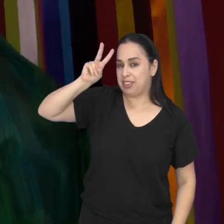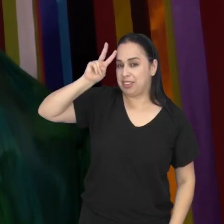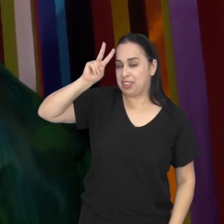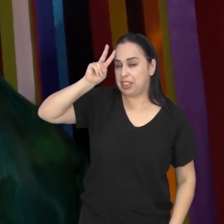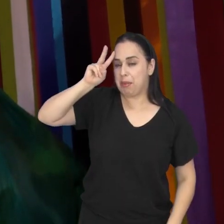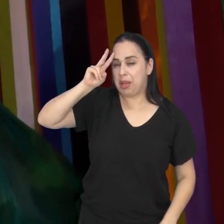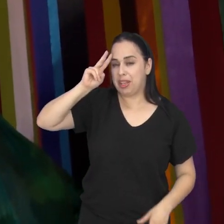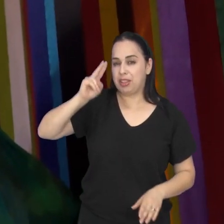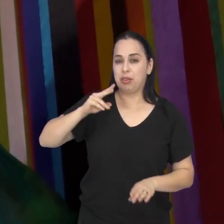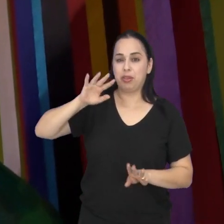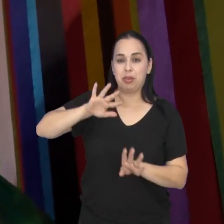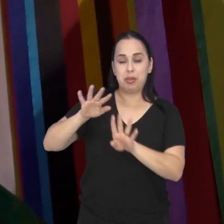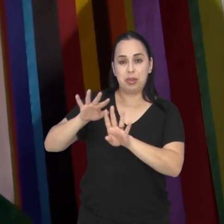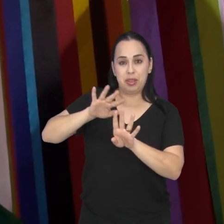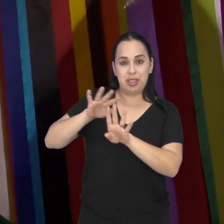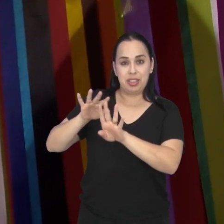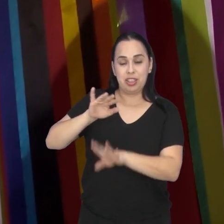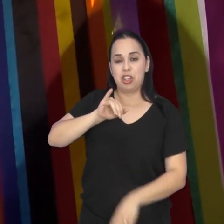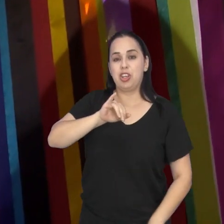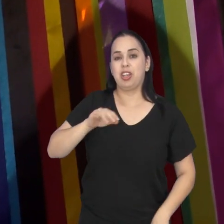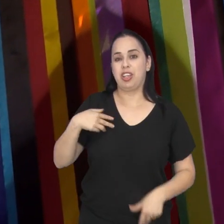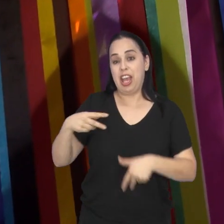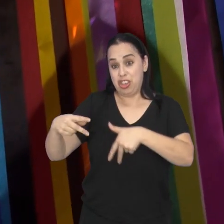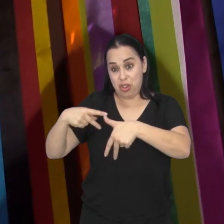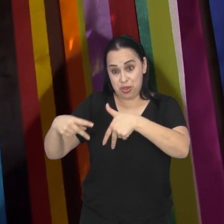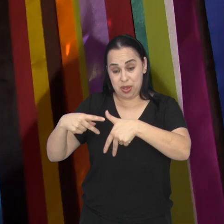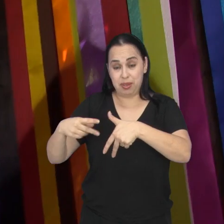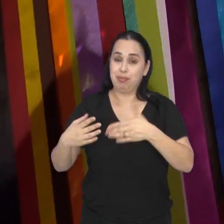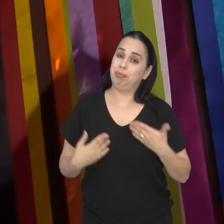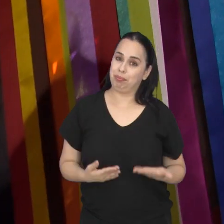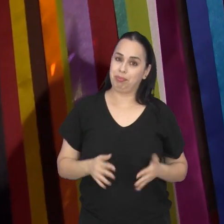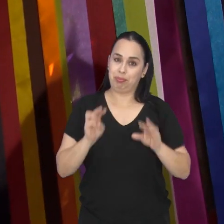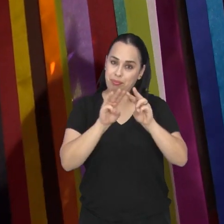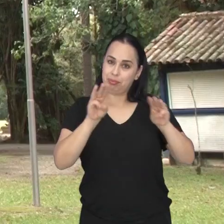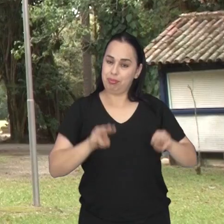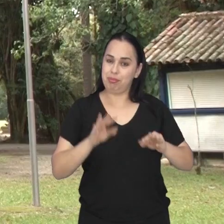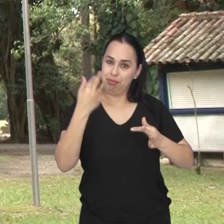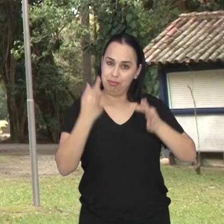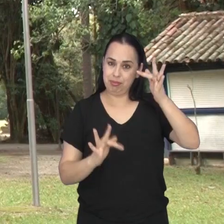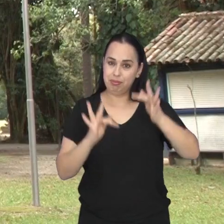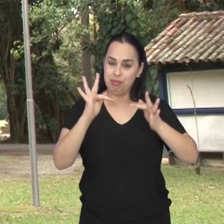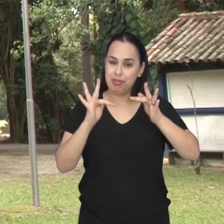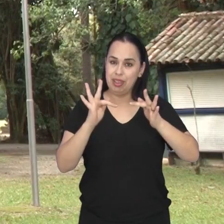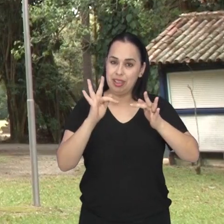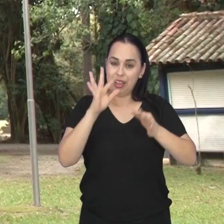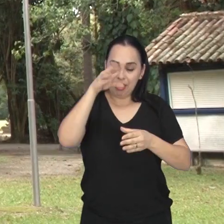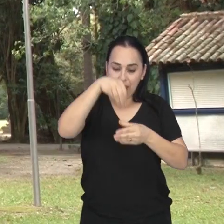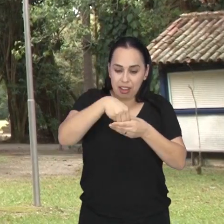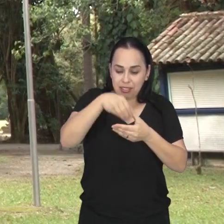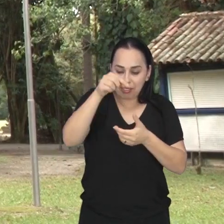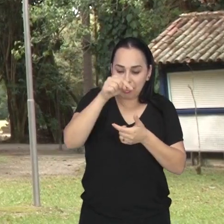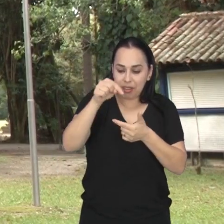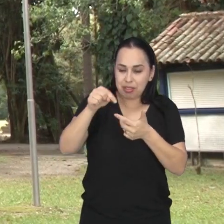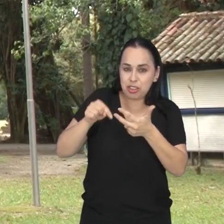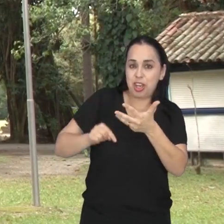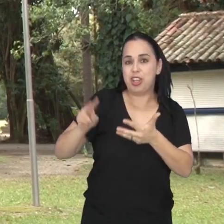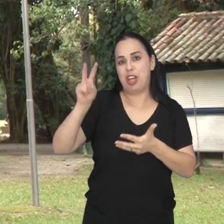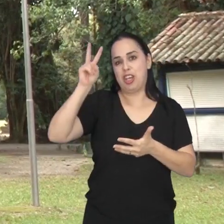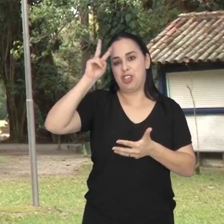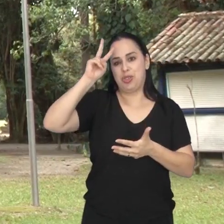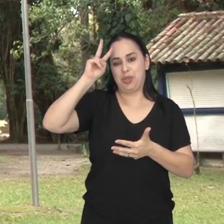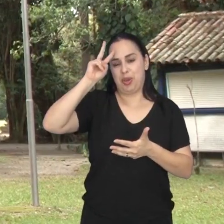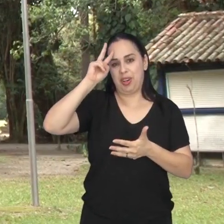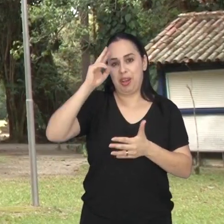história. História do Piraquara, que hoje conhecemos como Joseense. E o Museu do Folclore é o grande guardião da